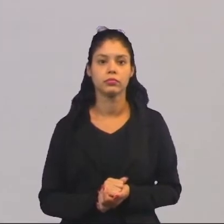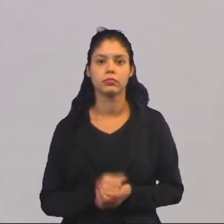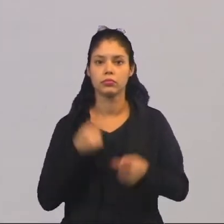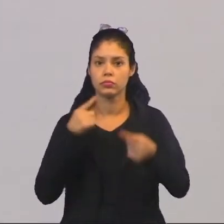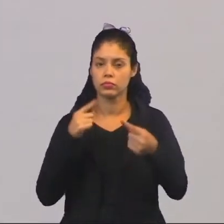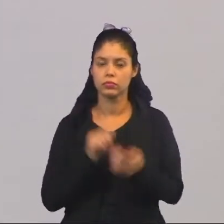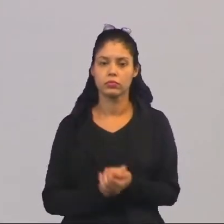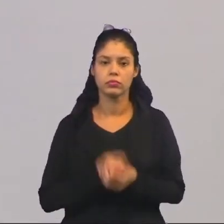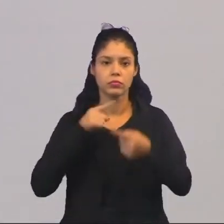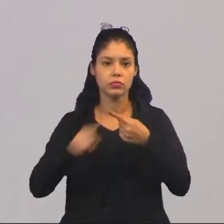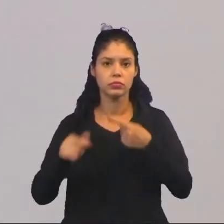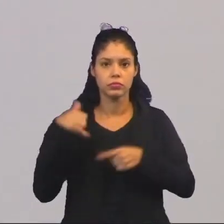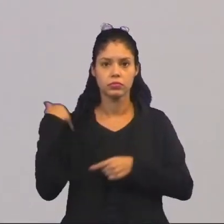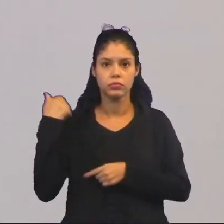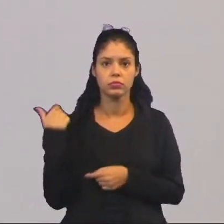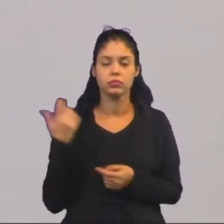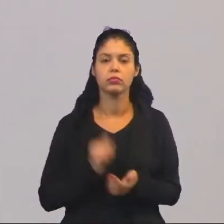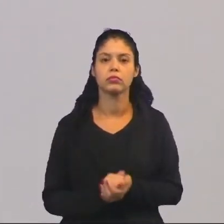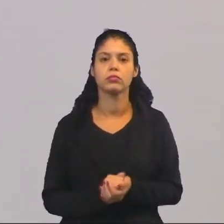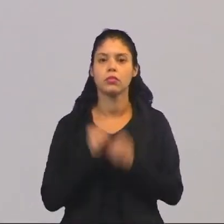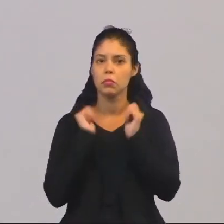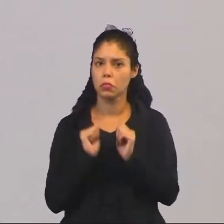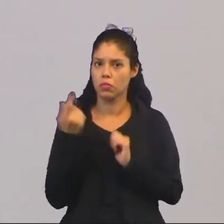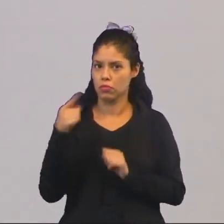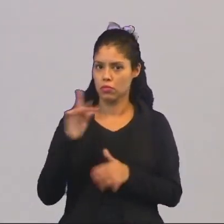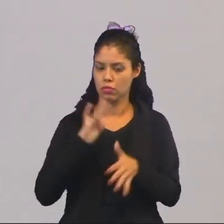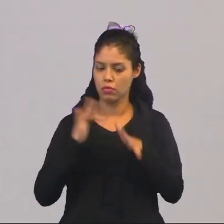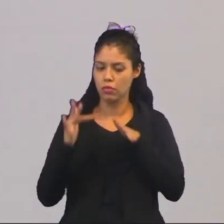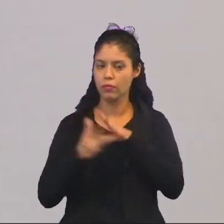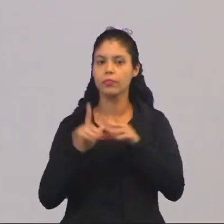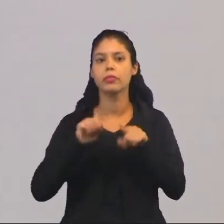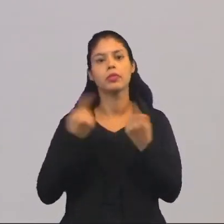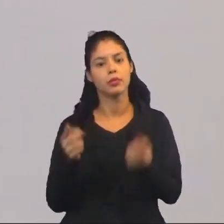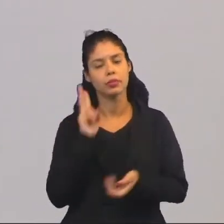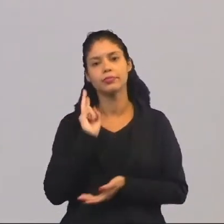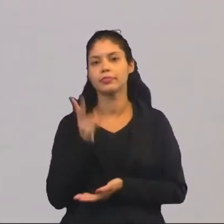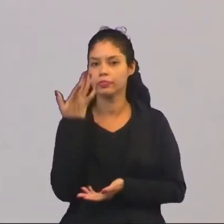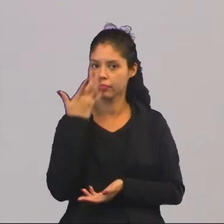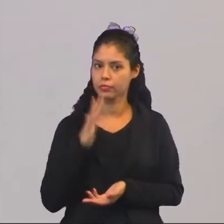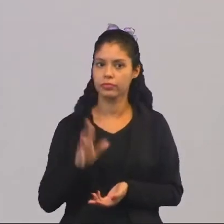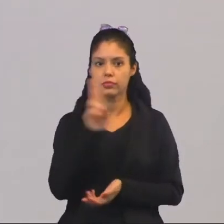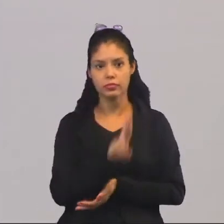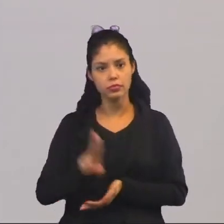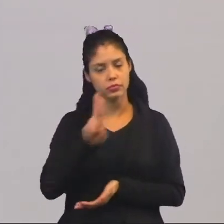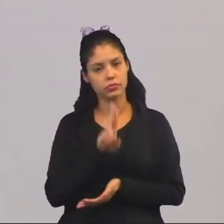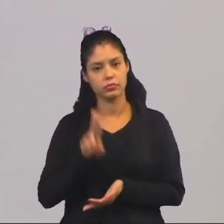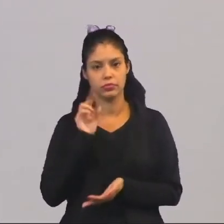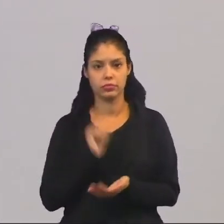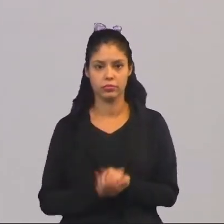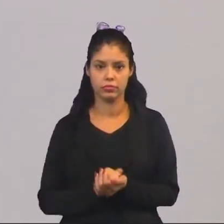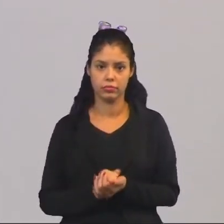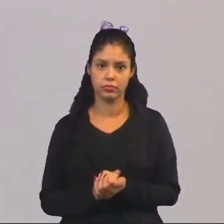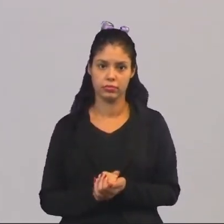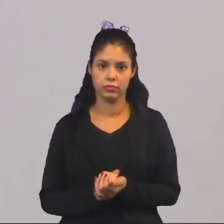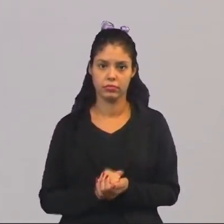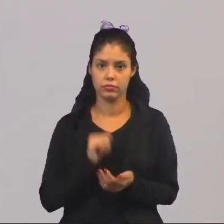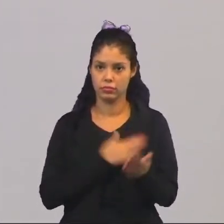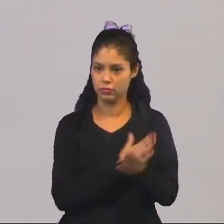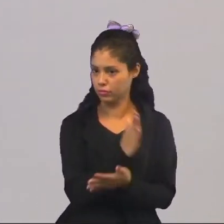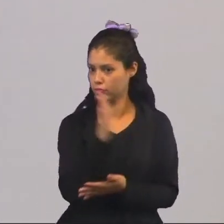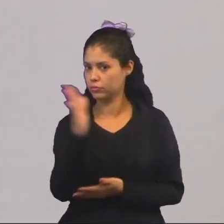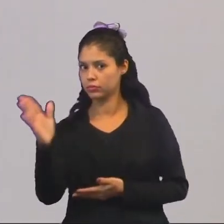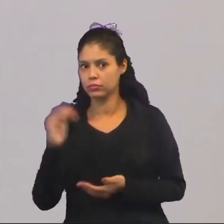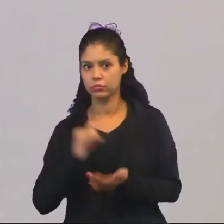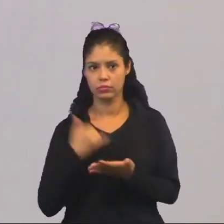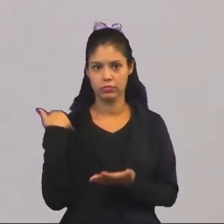prioridade, uma idade mínima para estar na rede social, mas sempre as crianças usam aí seus subterfúgios e colocam